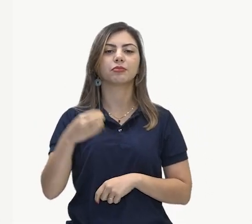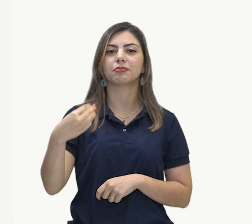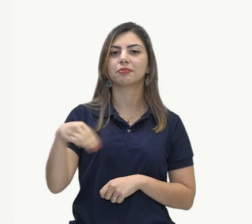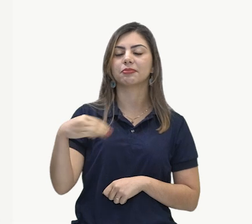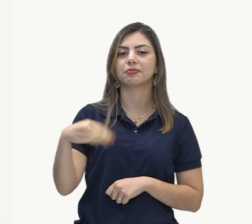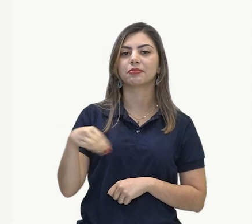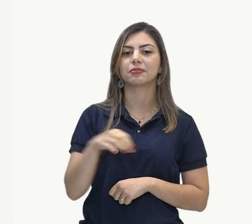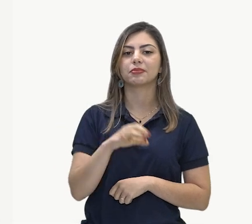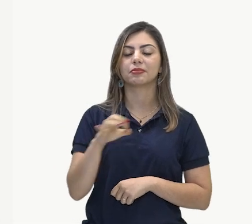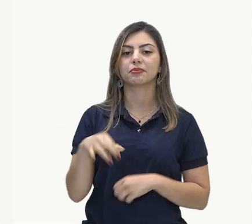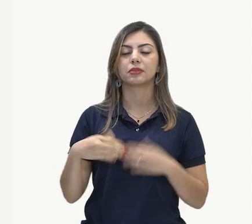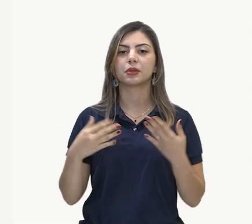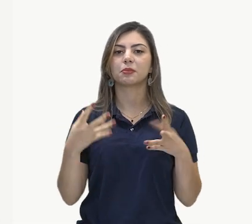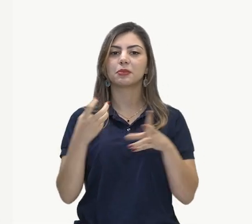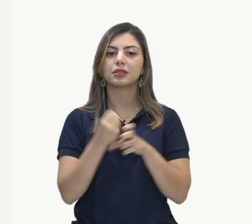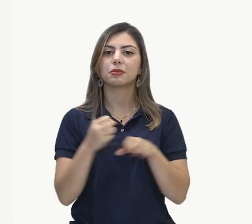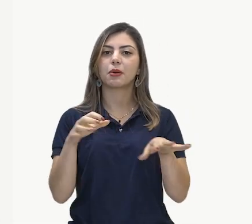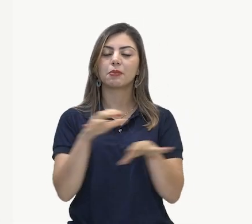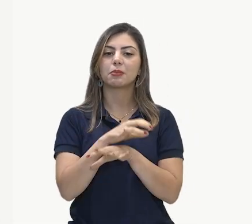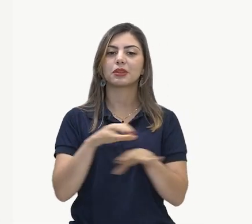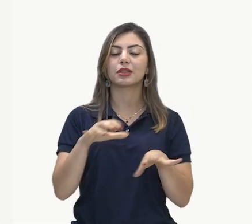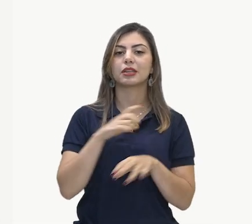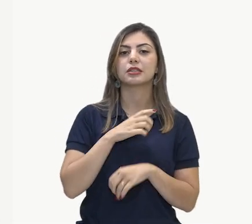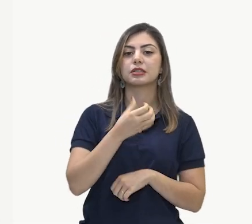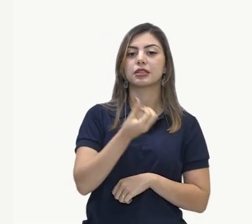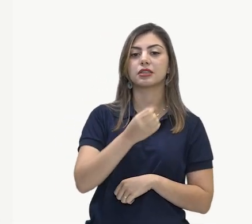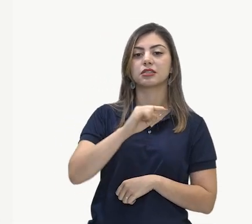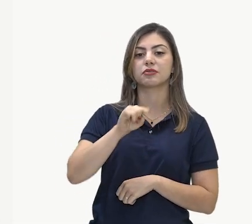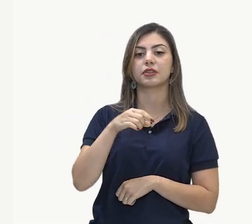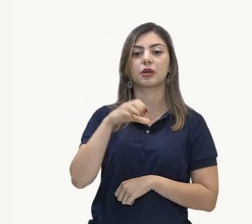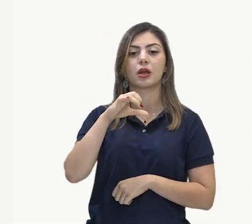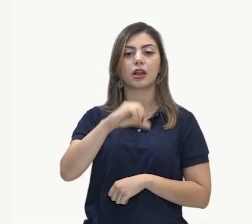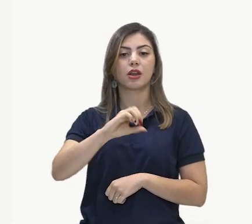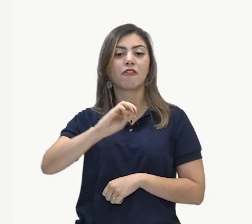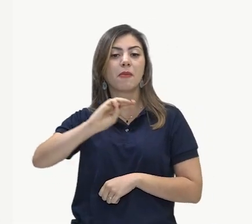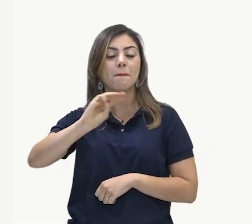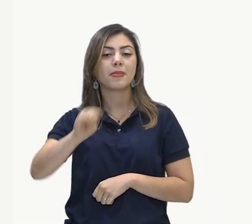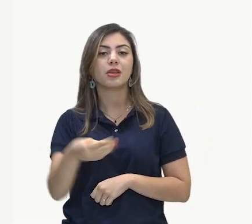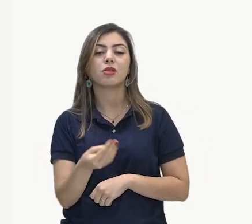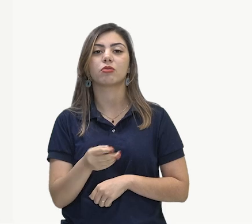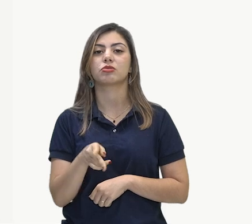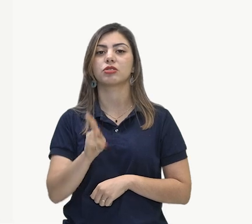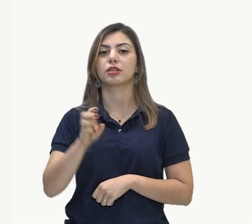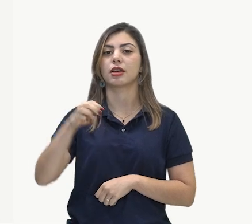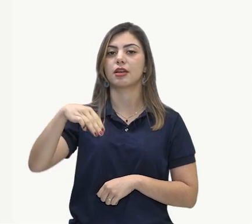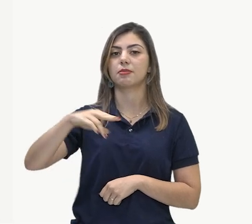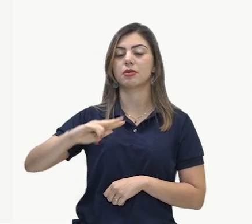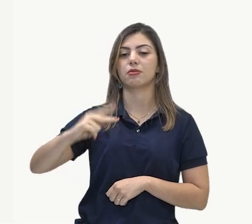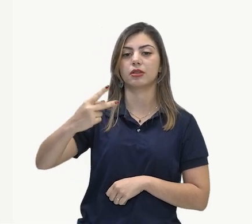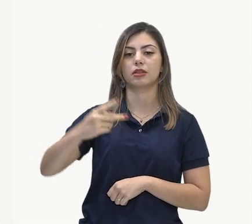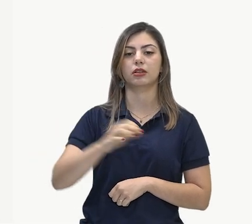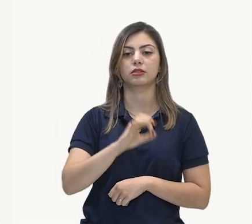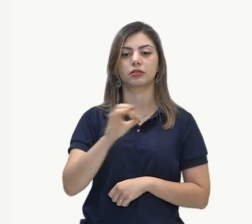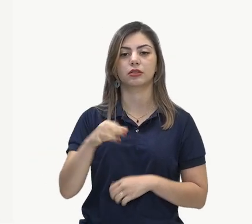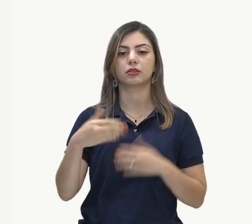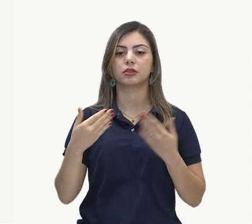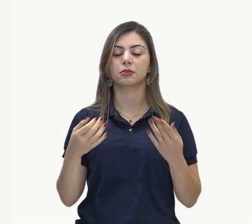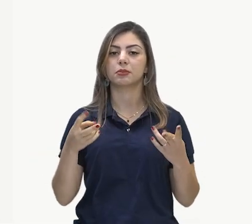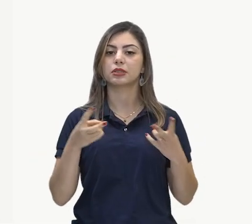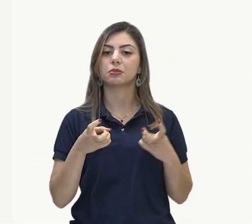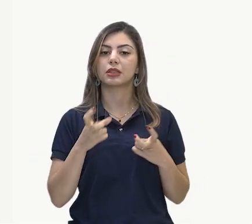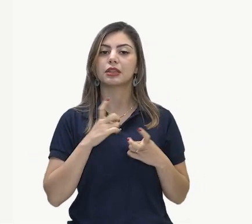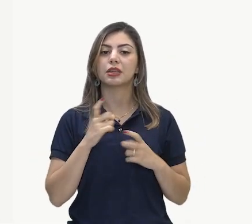de 6,9 quilômetros de extensão. Quilômetros quadrados de extensão, tá bom? E ocupa, como vocês podem